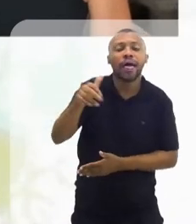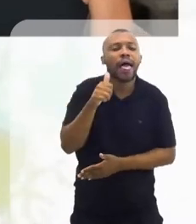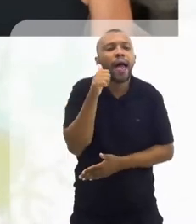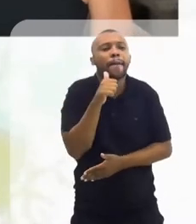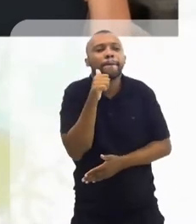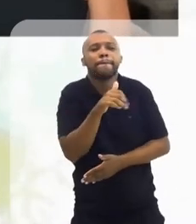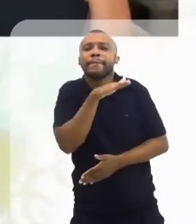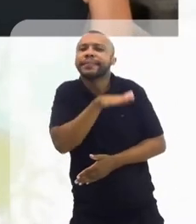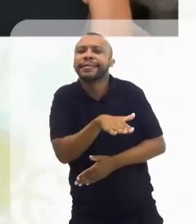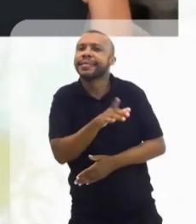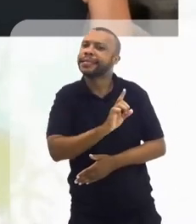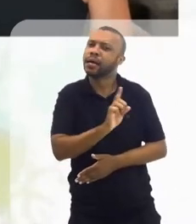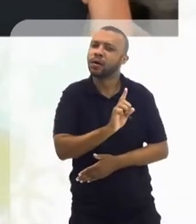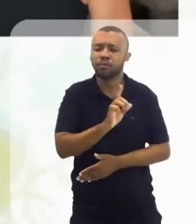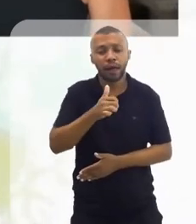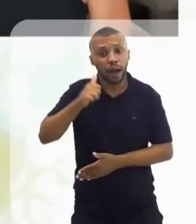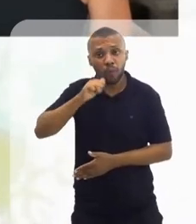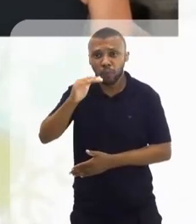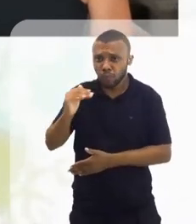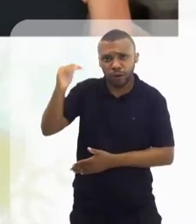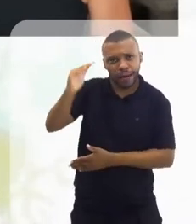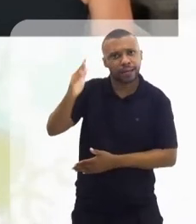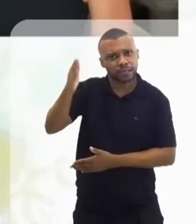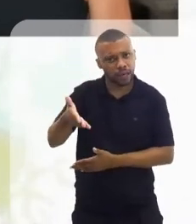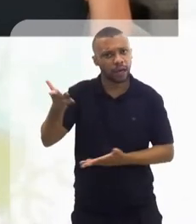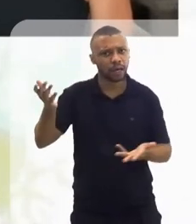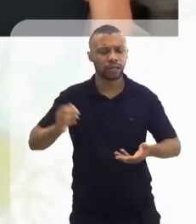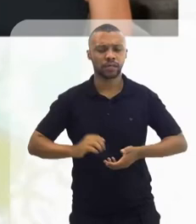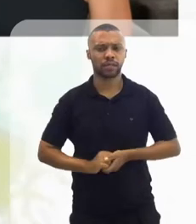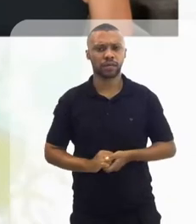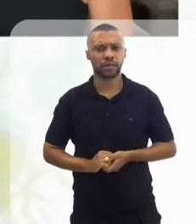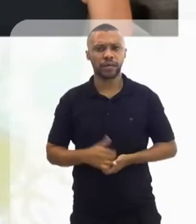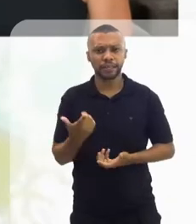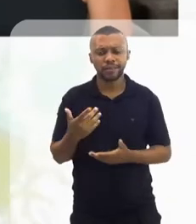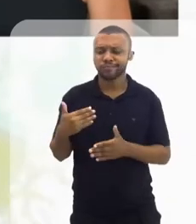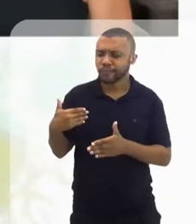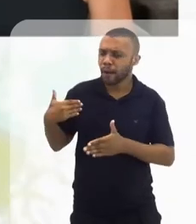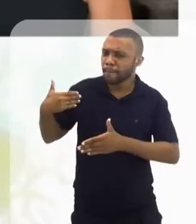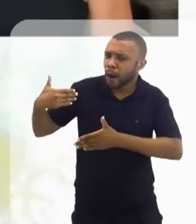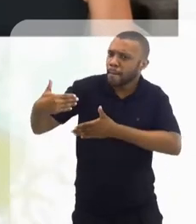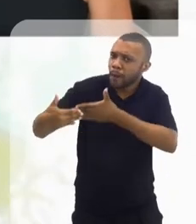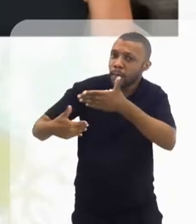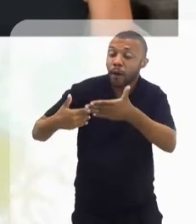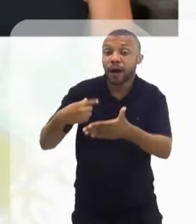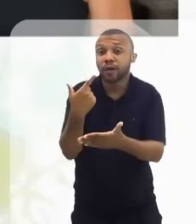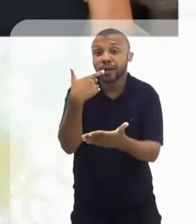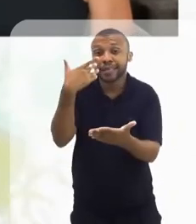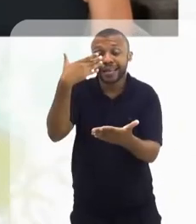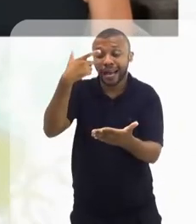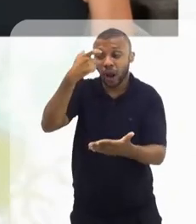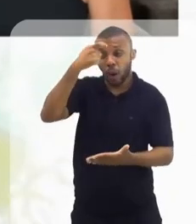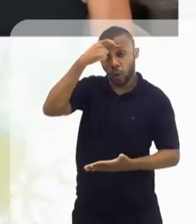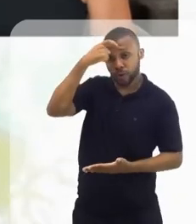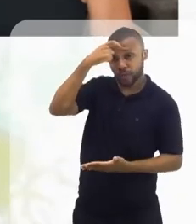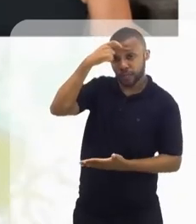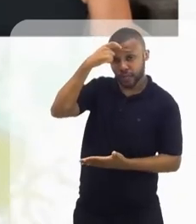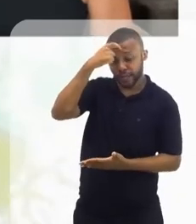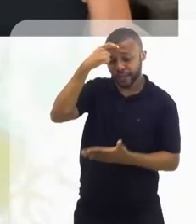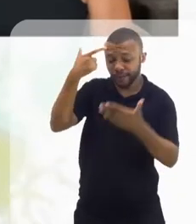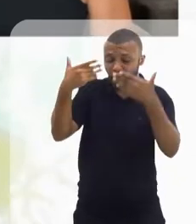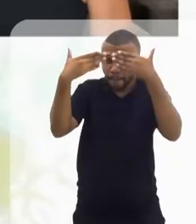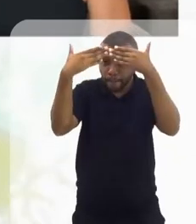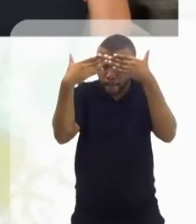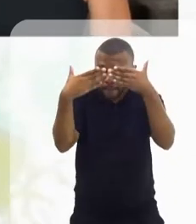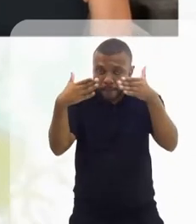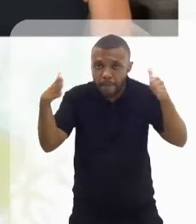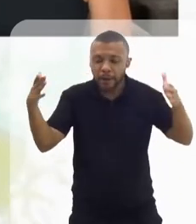não estou falando da menina, menina nem se fala, mas já mulher. E aí, conforme, sei lá, a nossa consciência